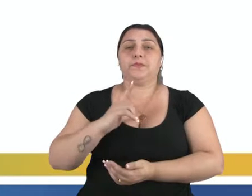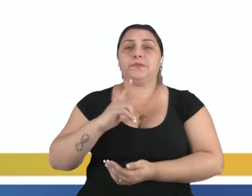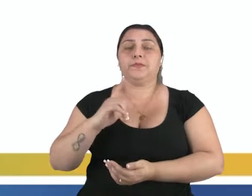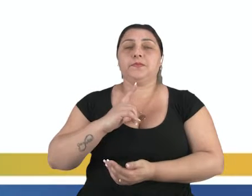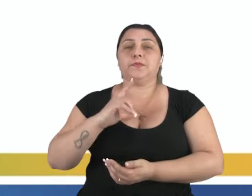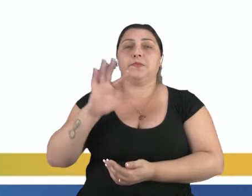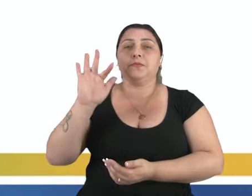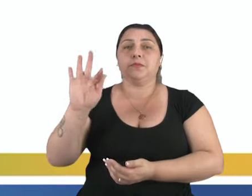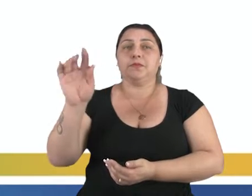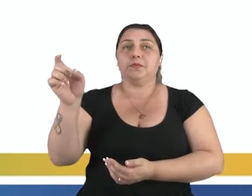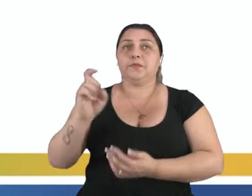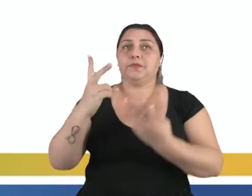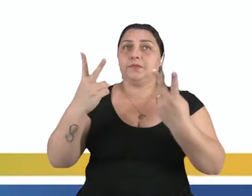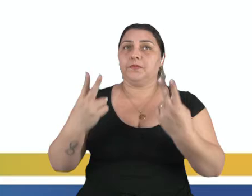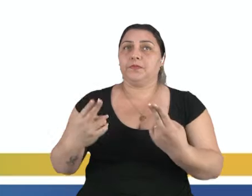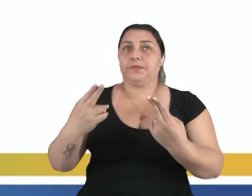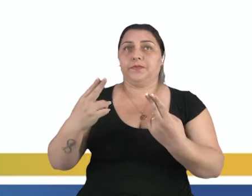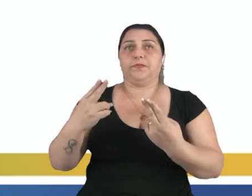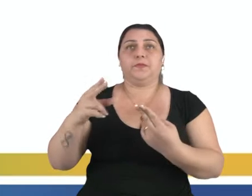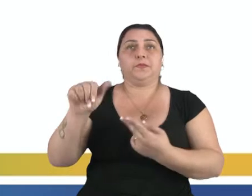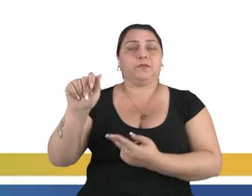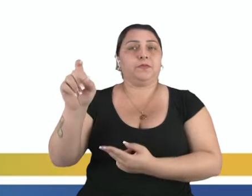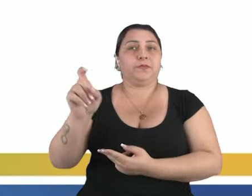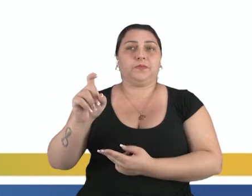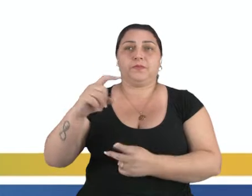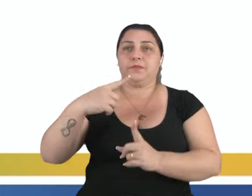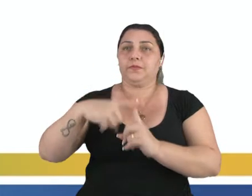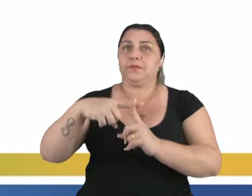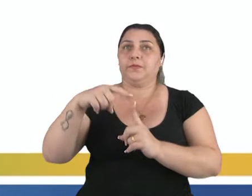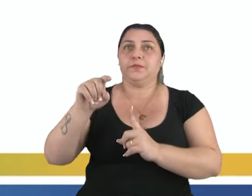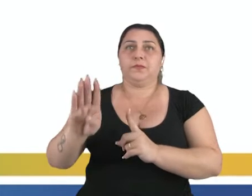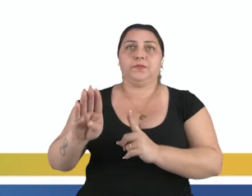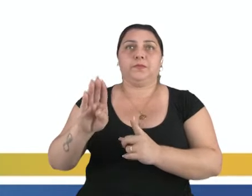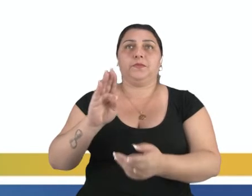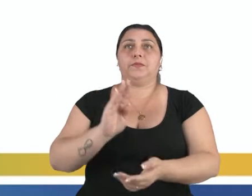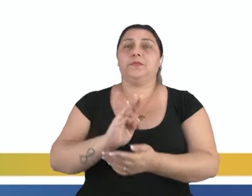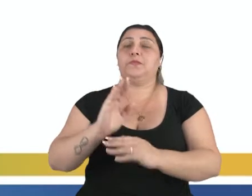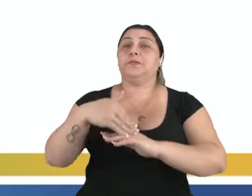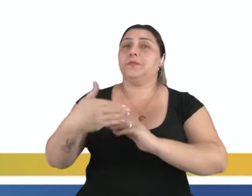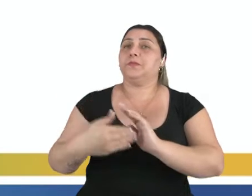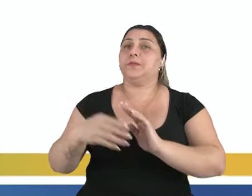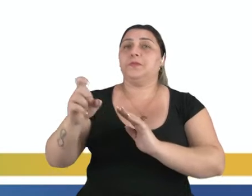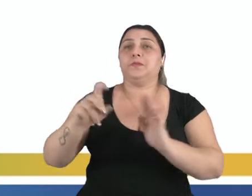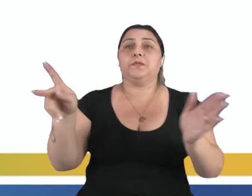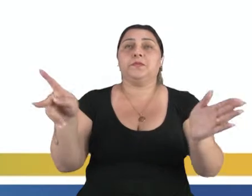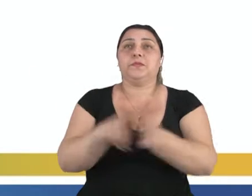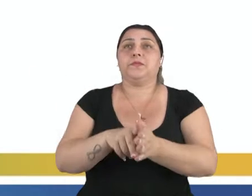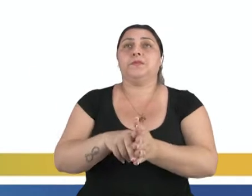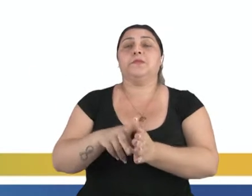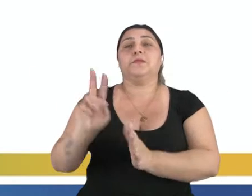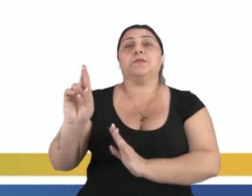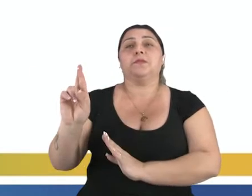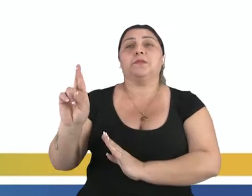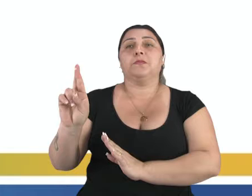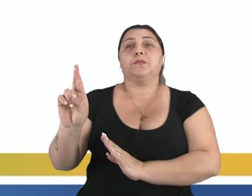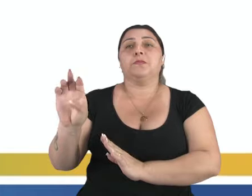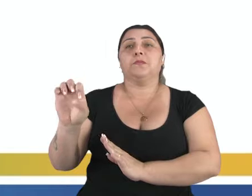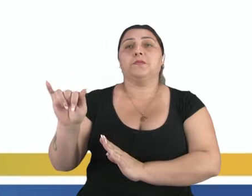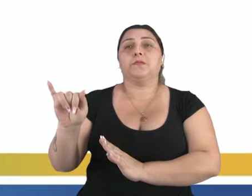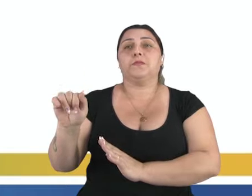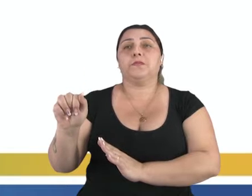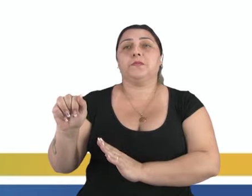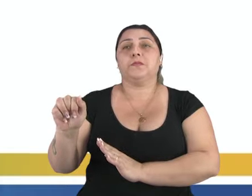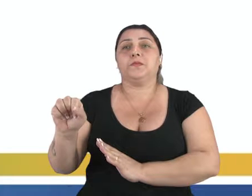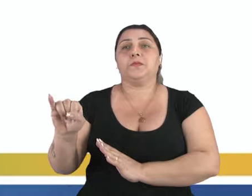b. Isso para todo x pertencente aos reais. Então, olha só, gente, como vocês já viram